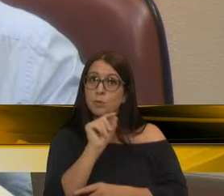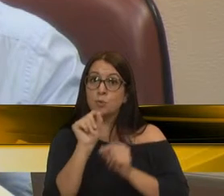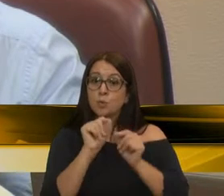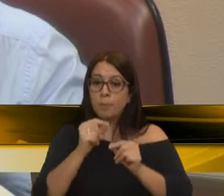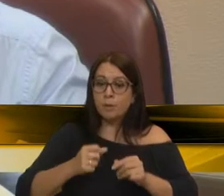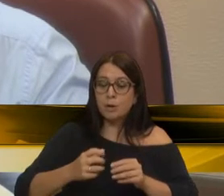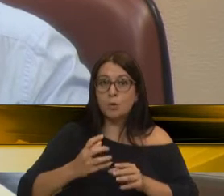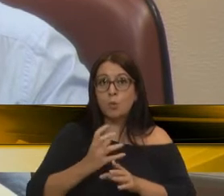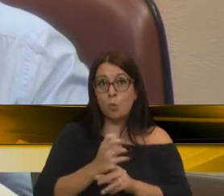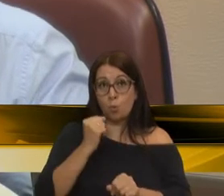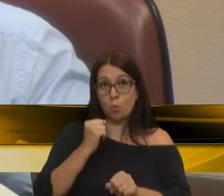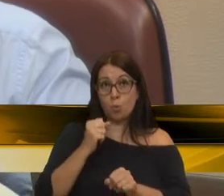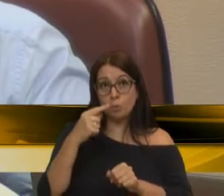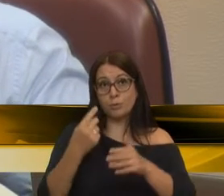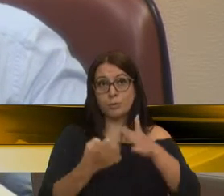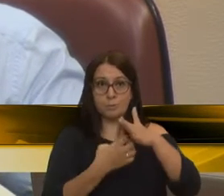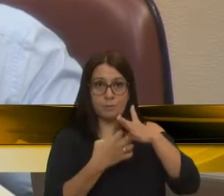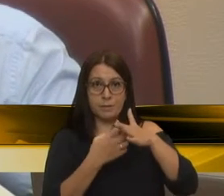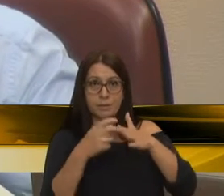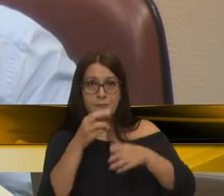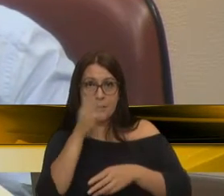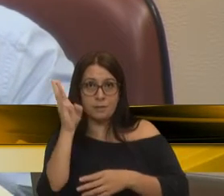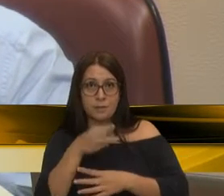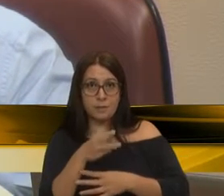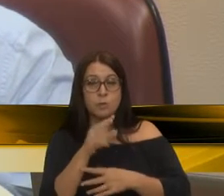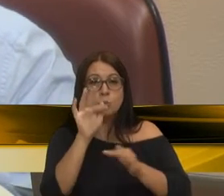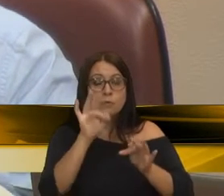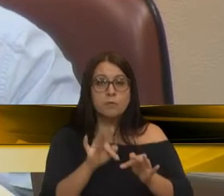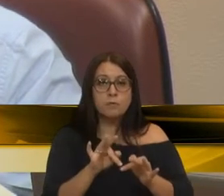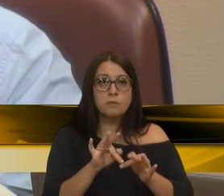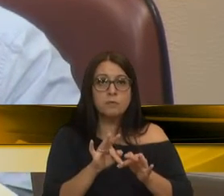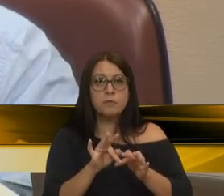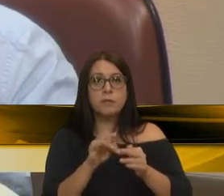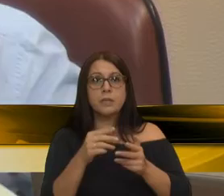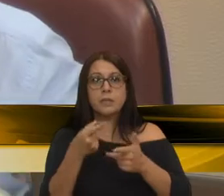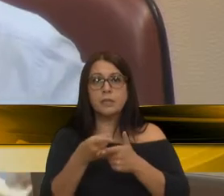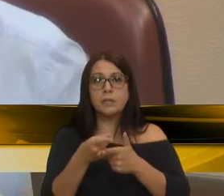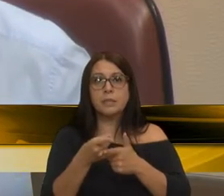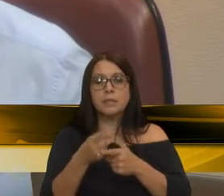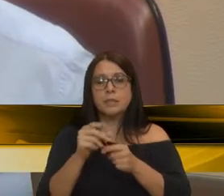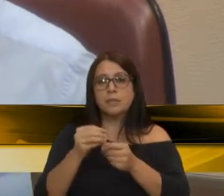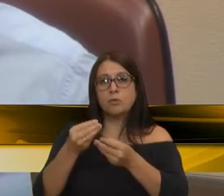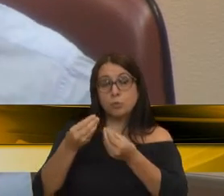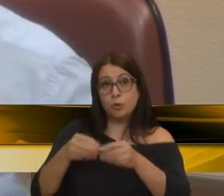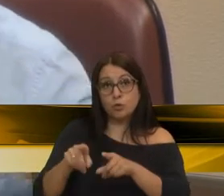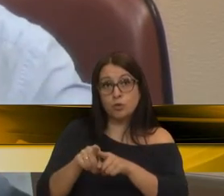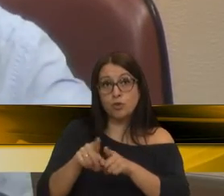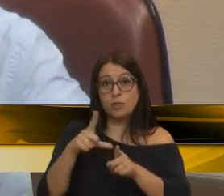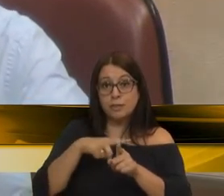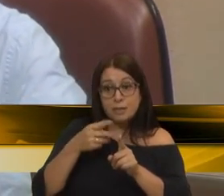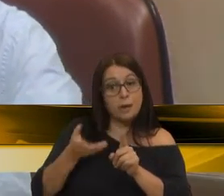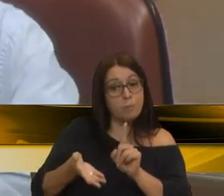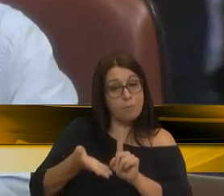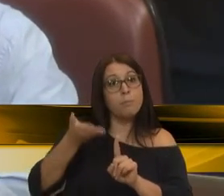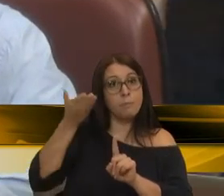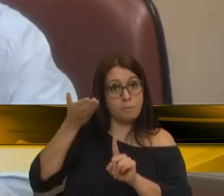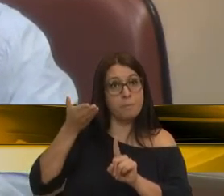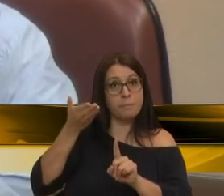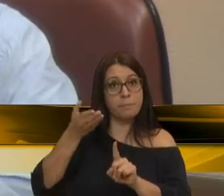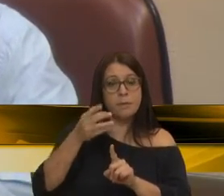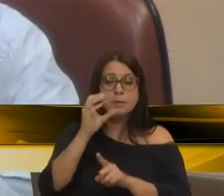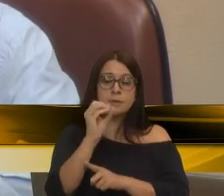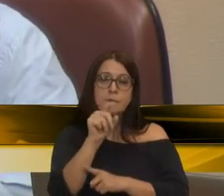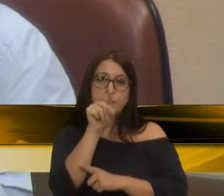da concessionária com que o término da desoneração implicaria em aumento de